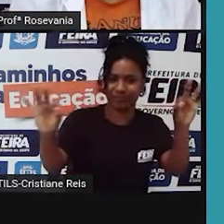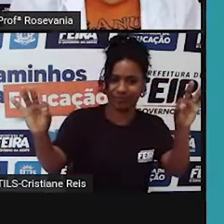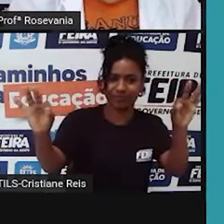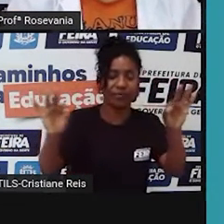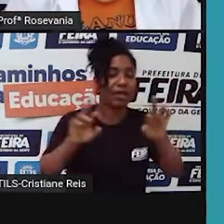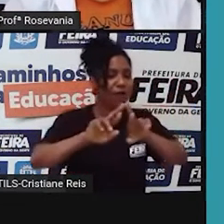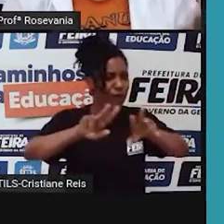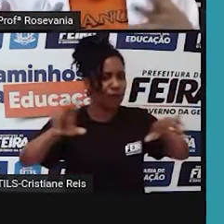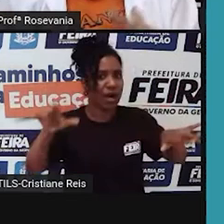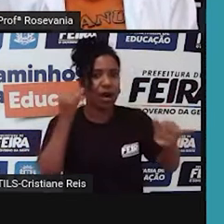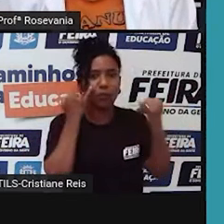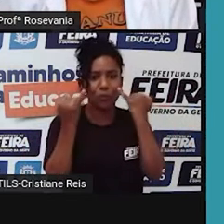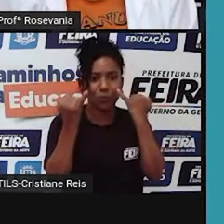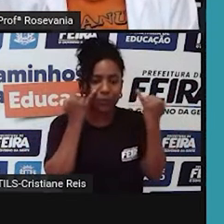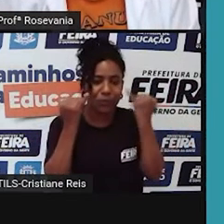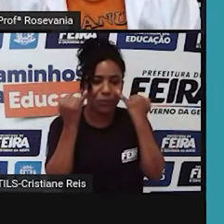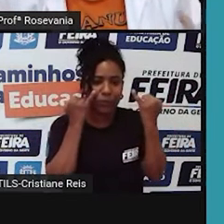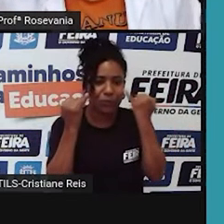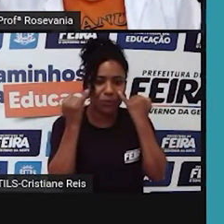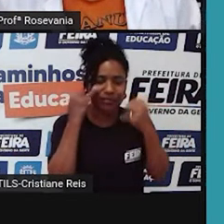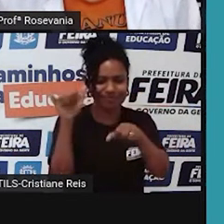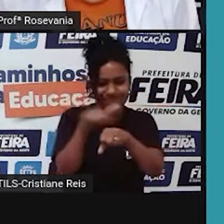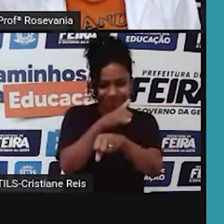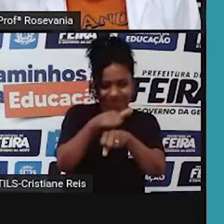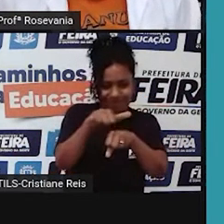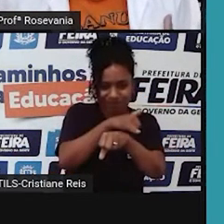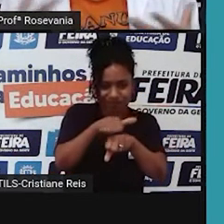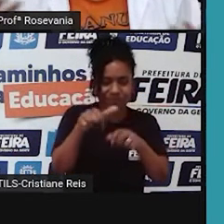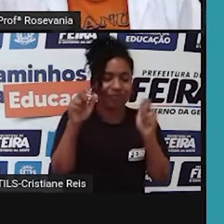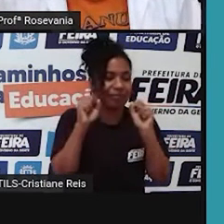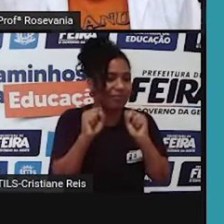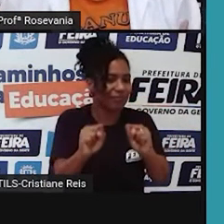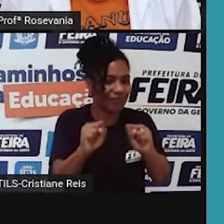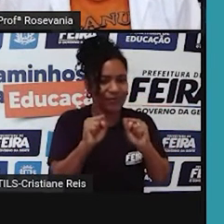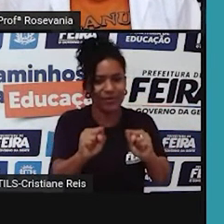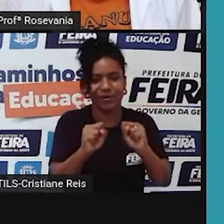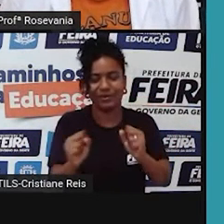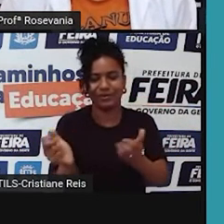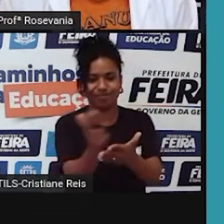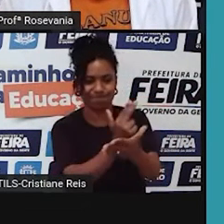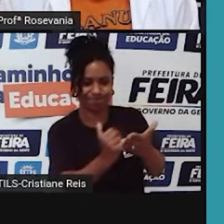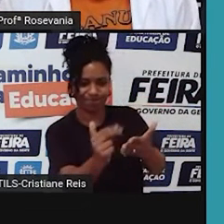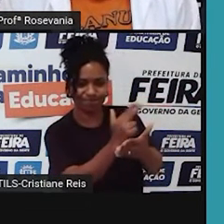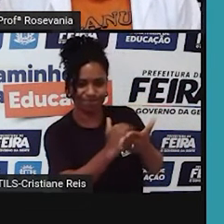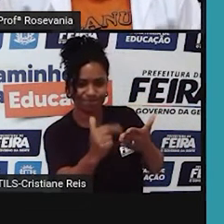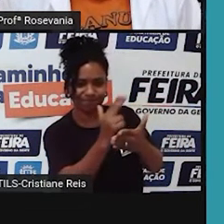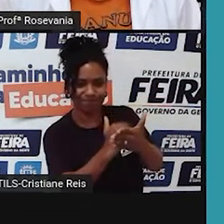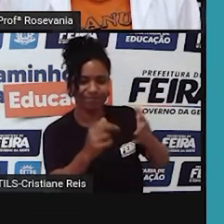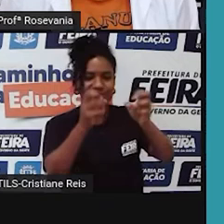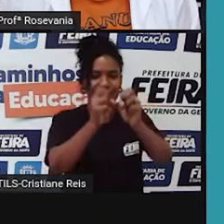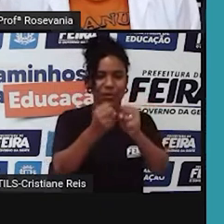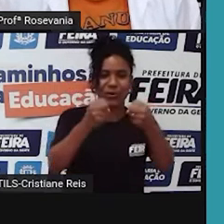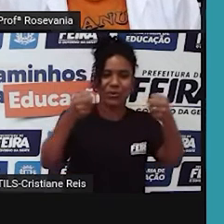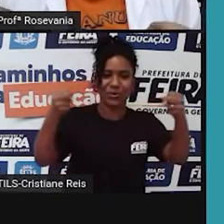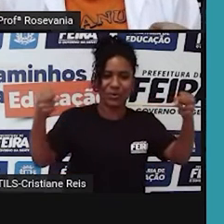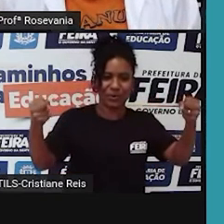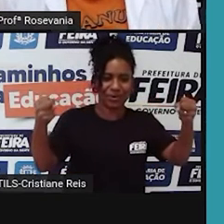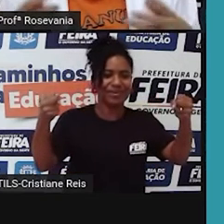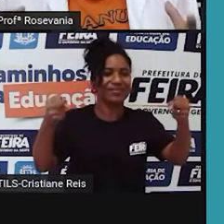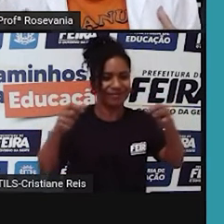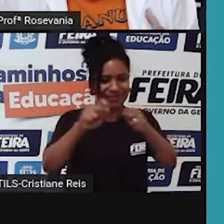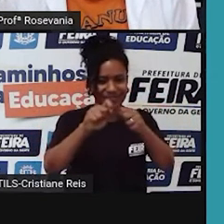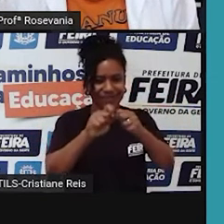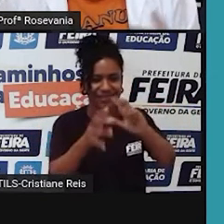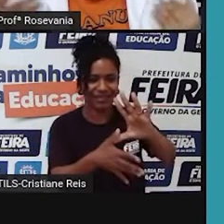de informações que vão nortear ali os cartógrafos, né, na hora de fazer esses mapas, na hora